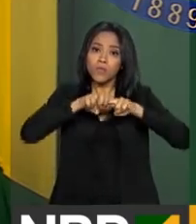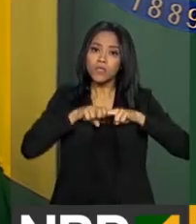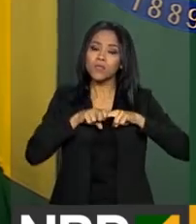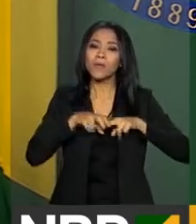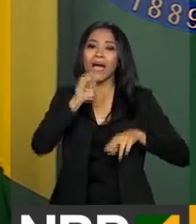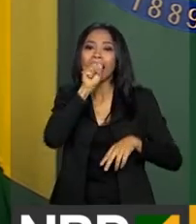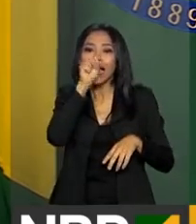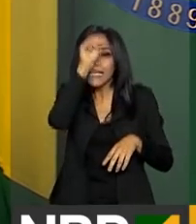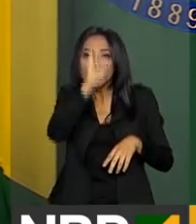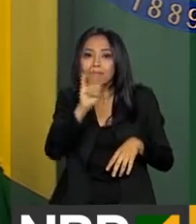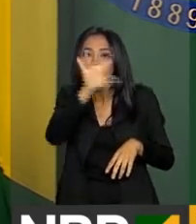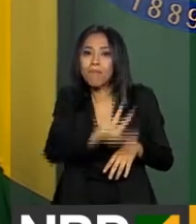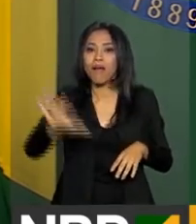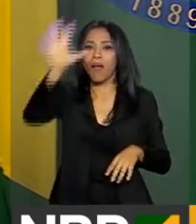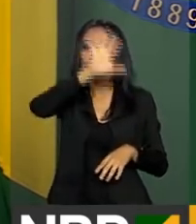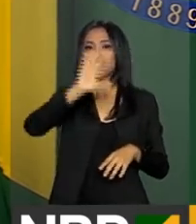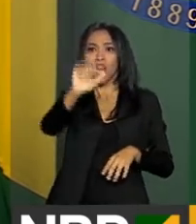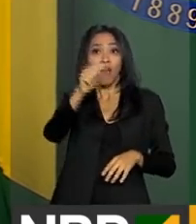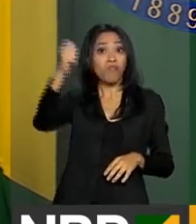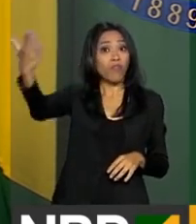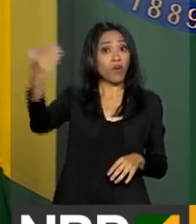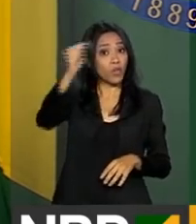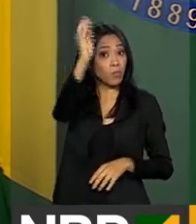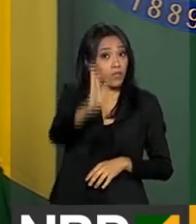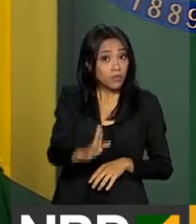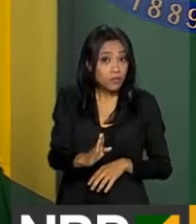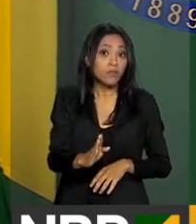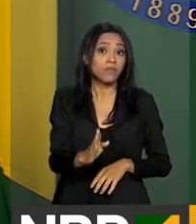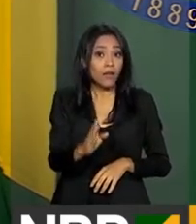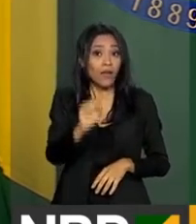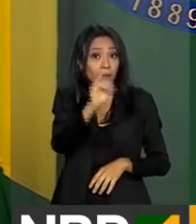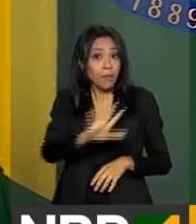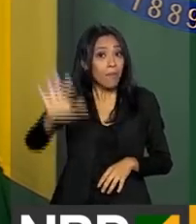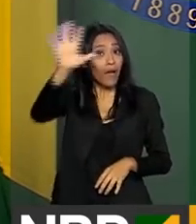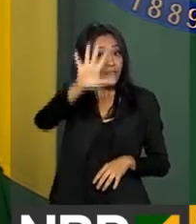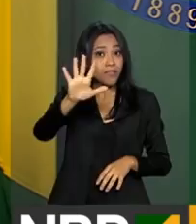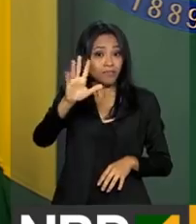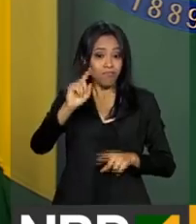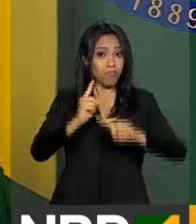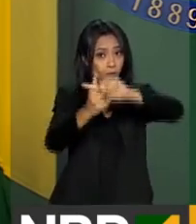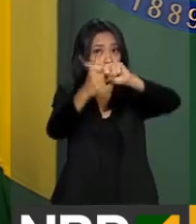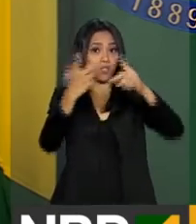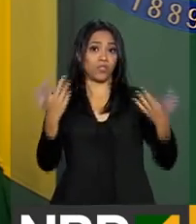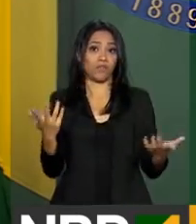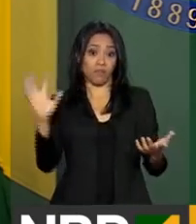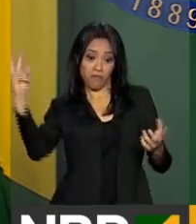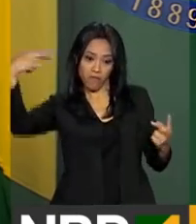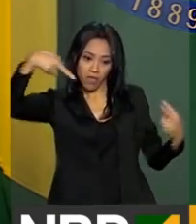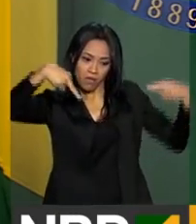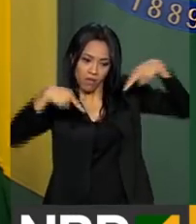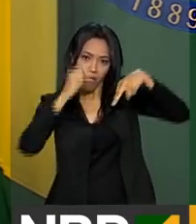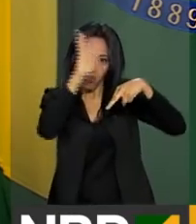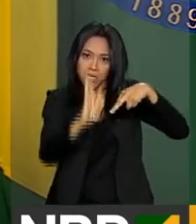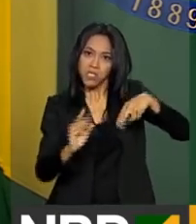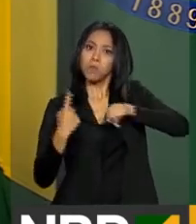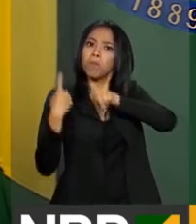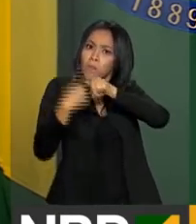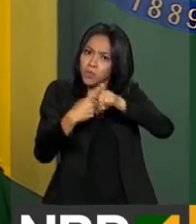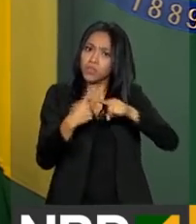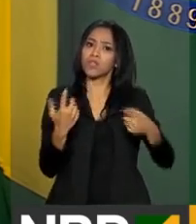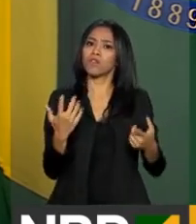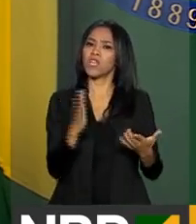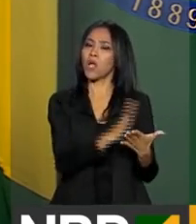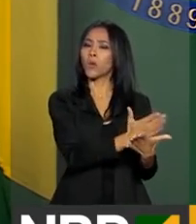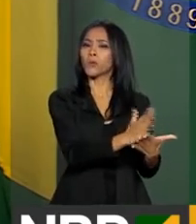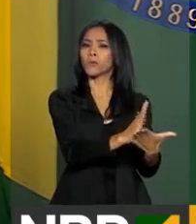imagem que se tem lá fora do nosso país é uma imagem positiva e alguns tentam como agora se